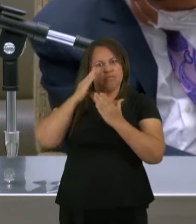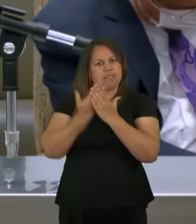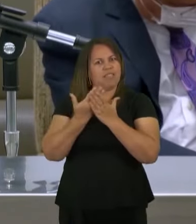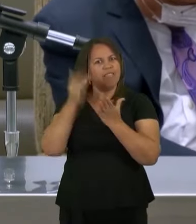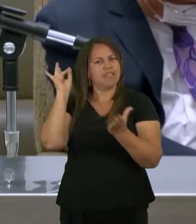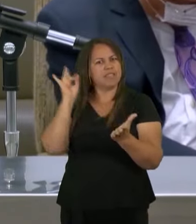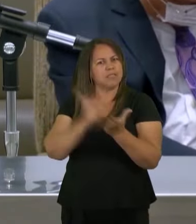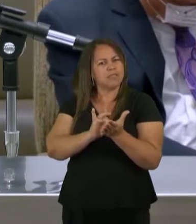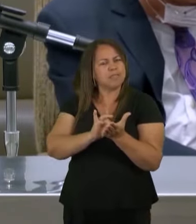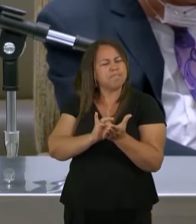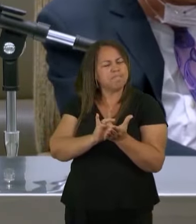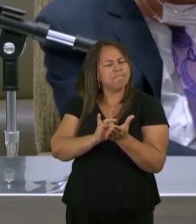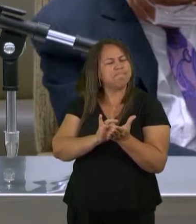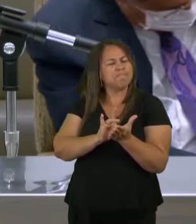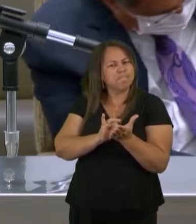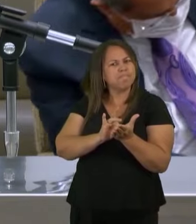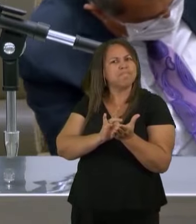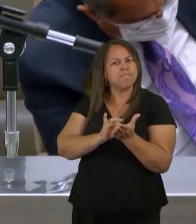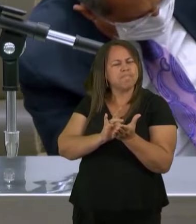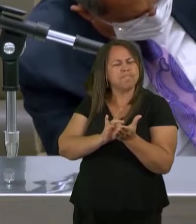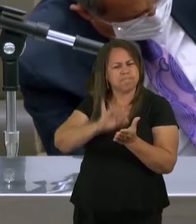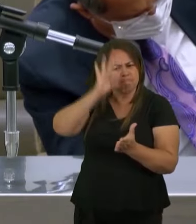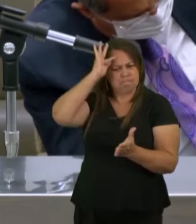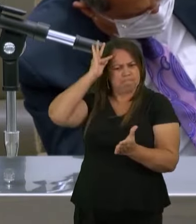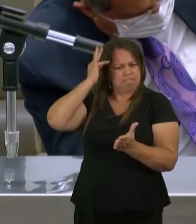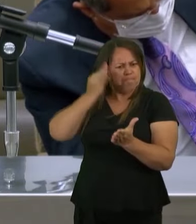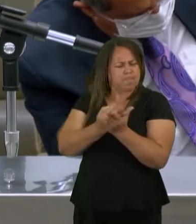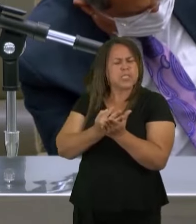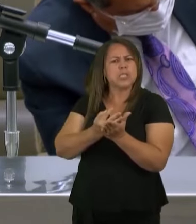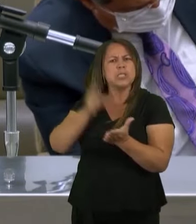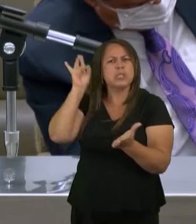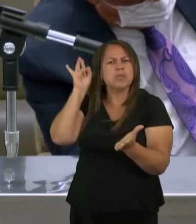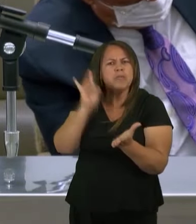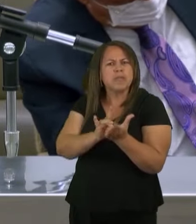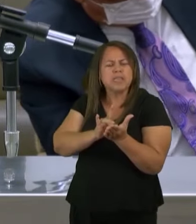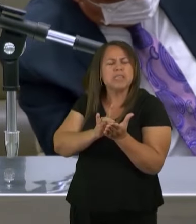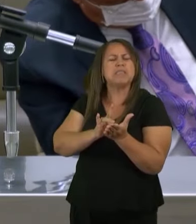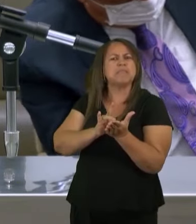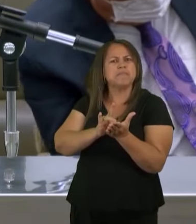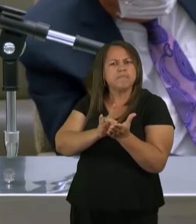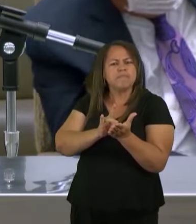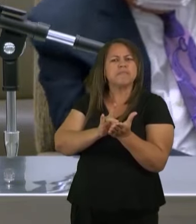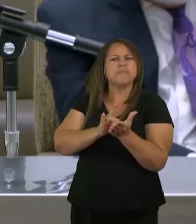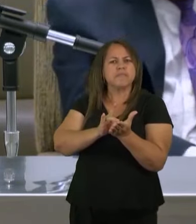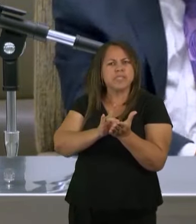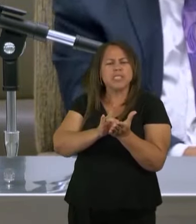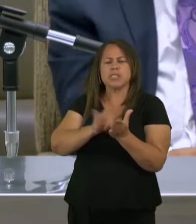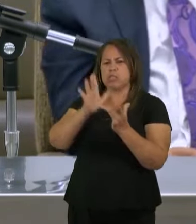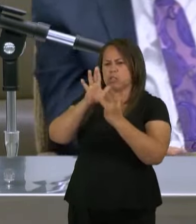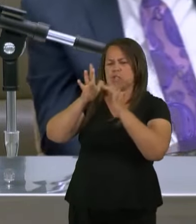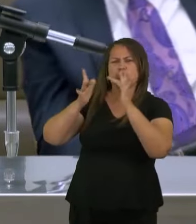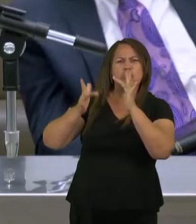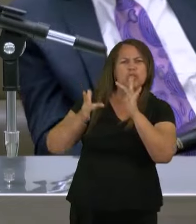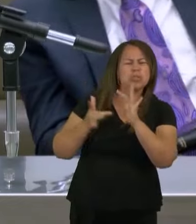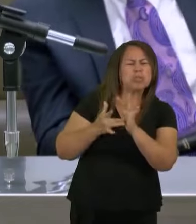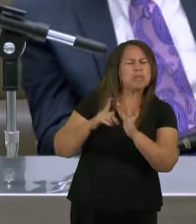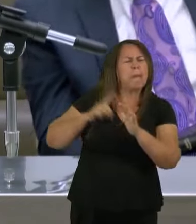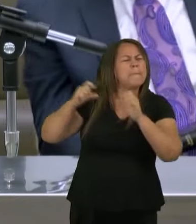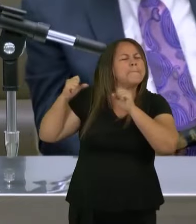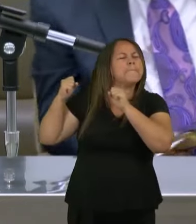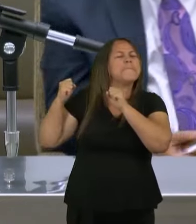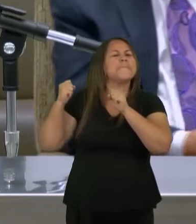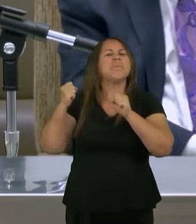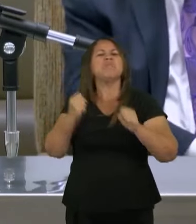seu coração fé, fé suficiente para ela acreditar de que Jesus tinha o